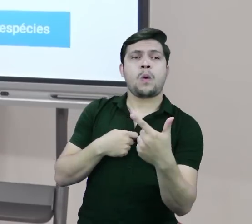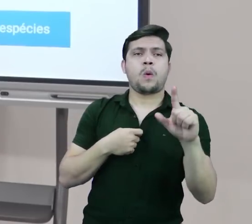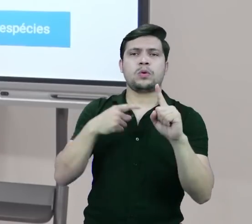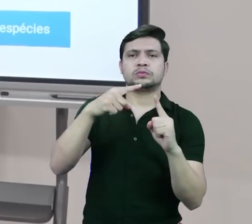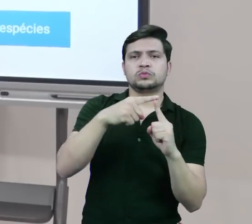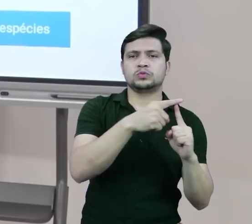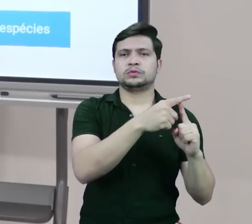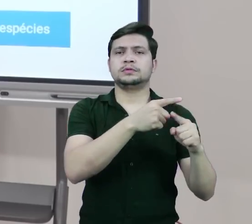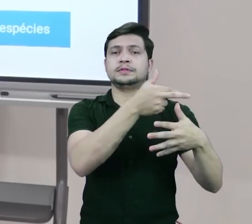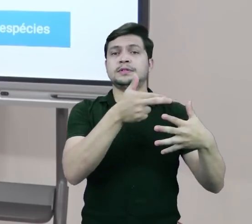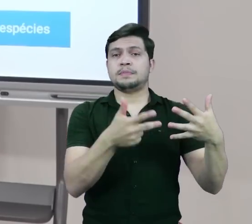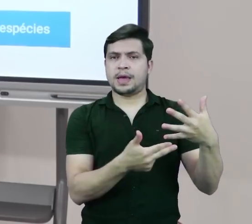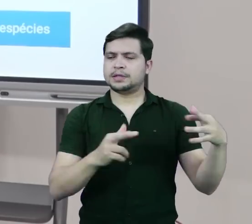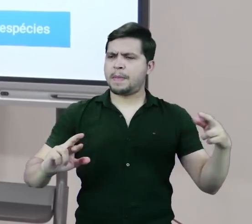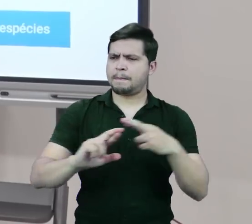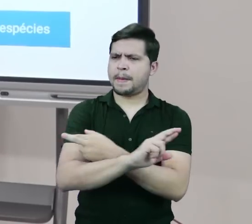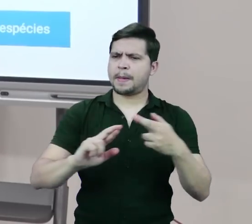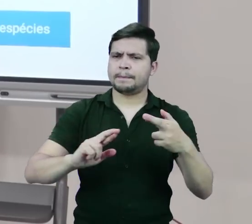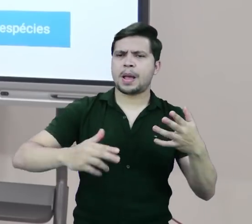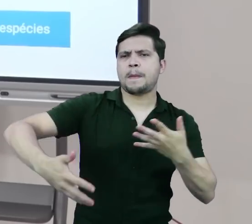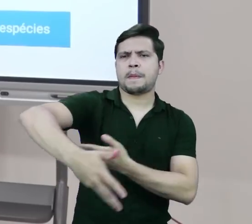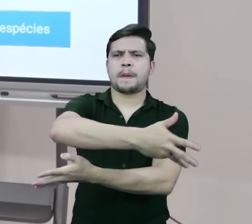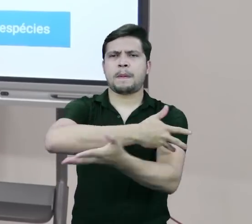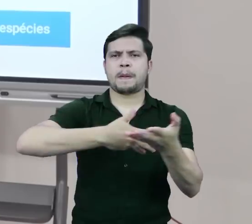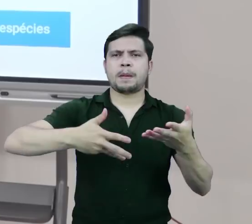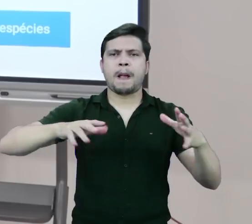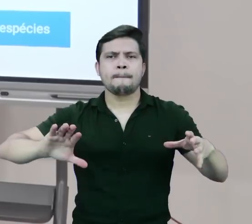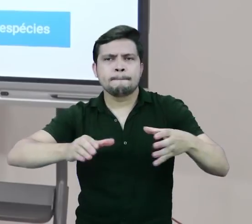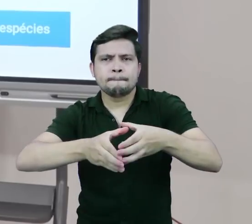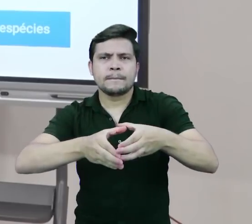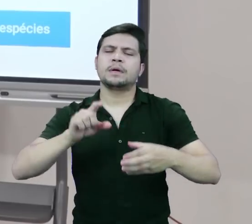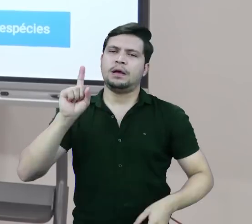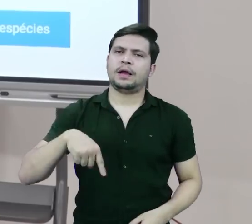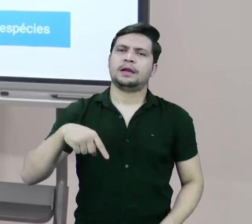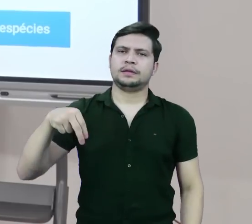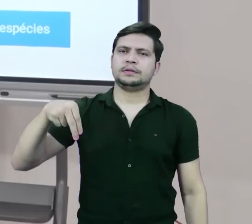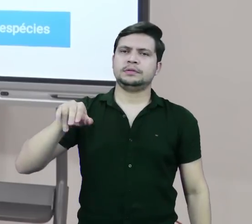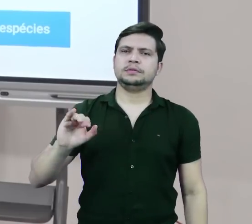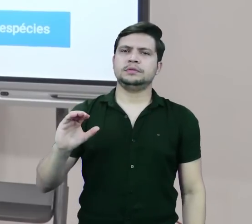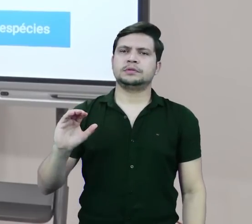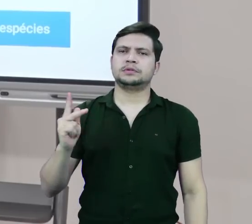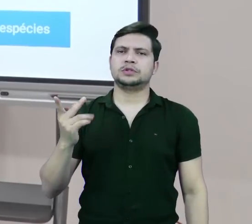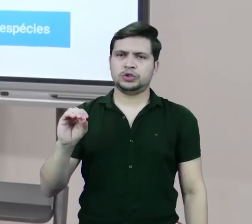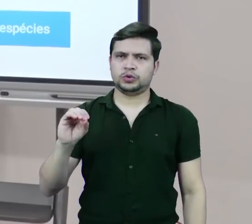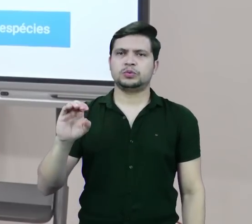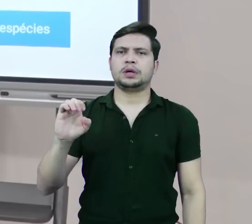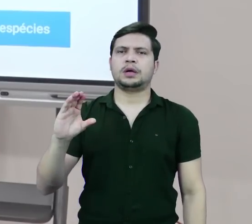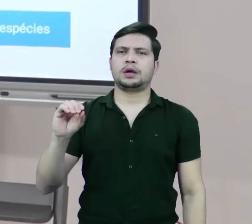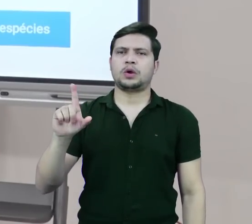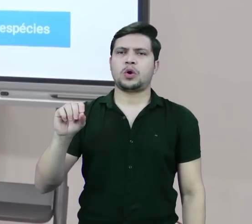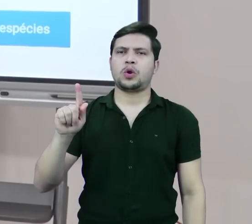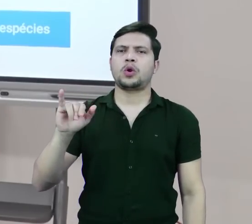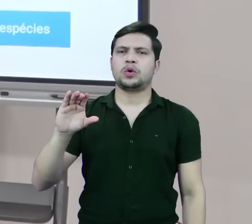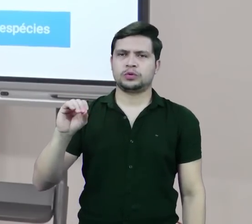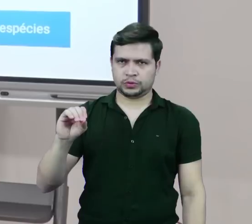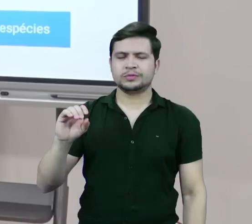ou seja, seu modo de vida. As espécies, elas têm um jeito único, né, um jeito característico